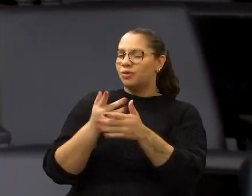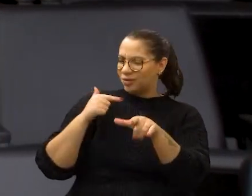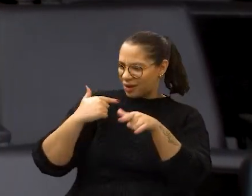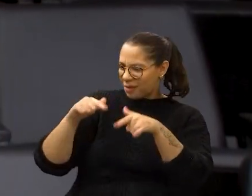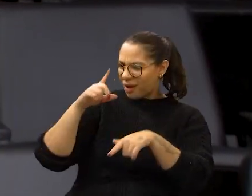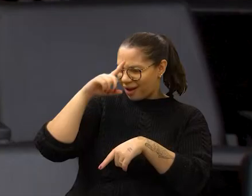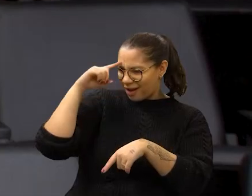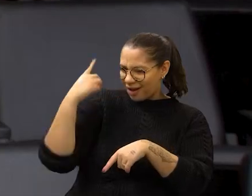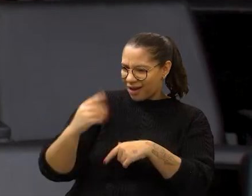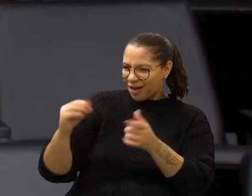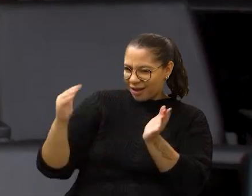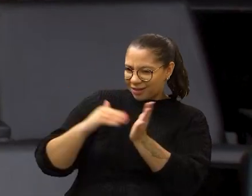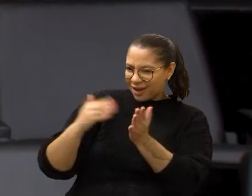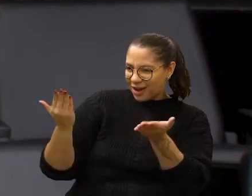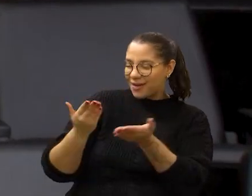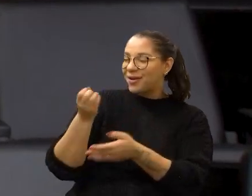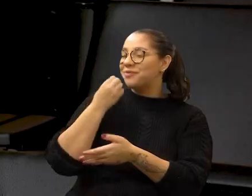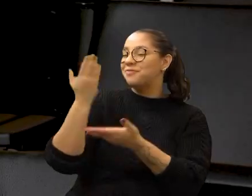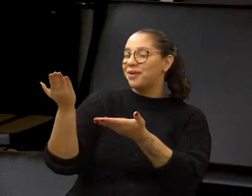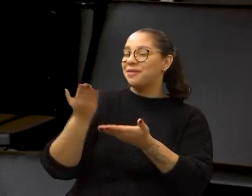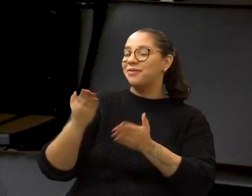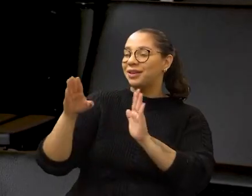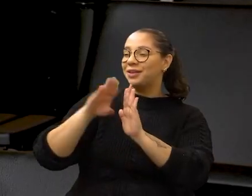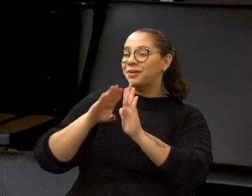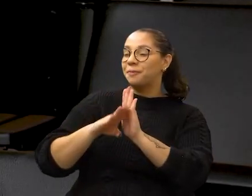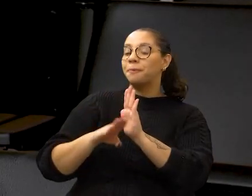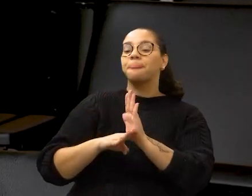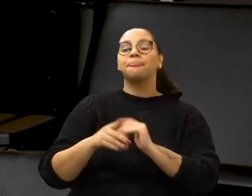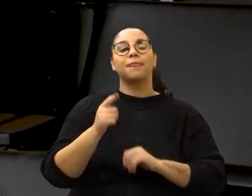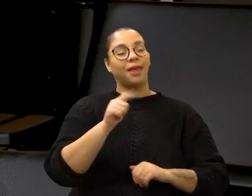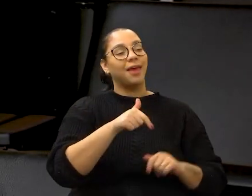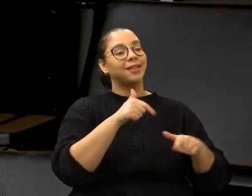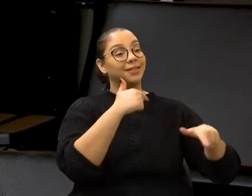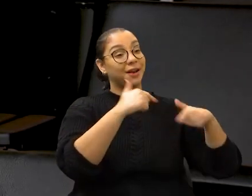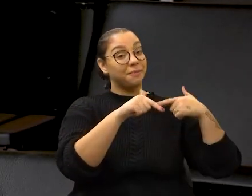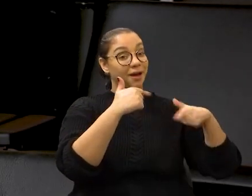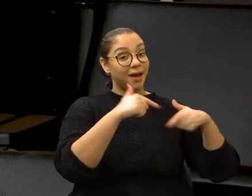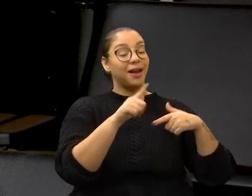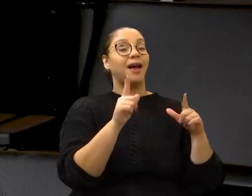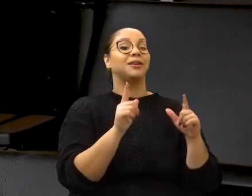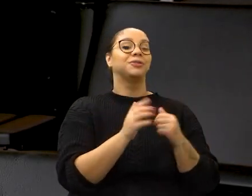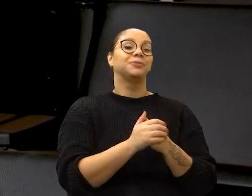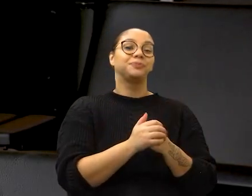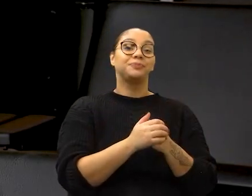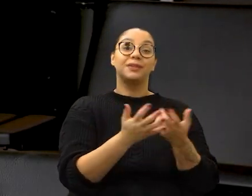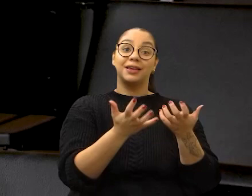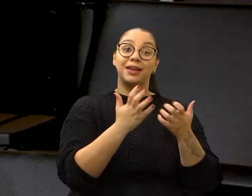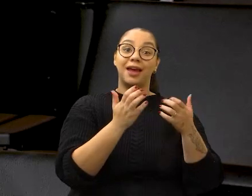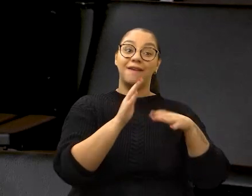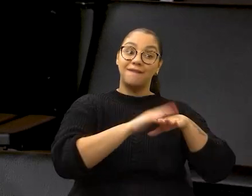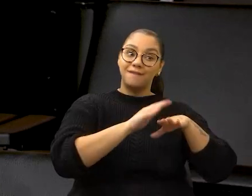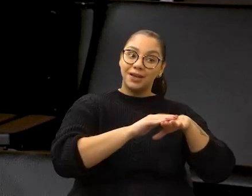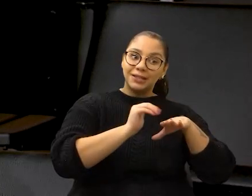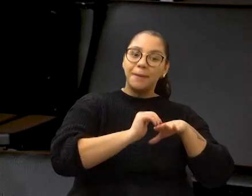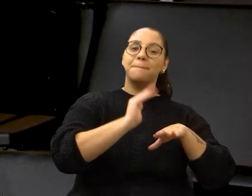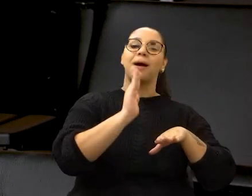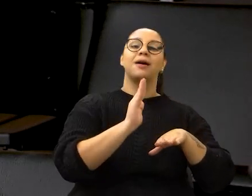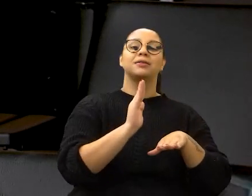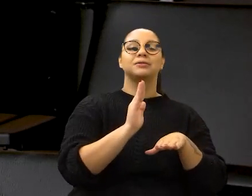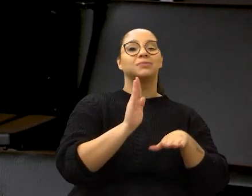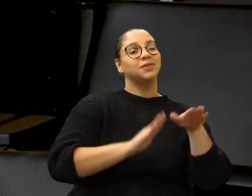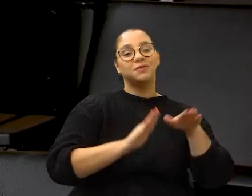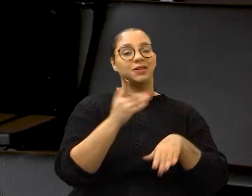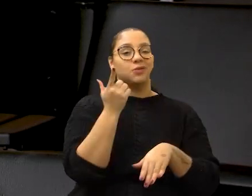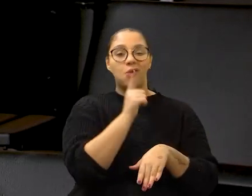agora, vereadora. Seja bem-vinda ao Em Pauta. Sim, é um trabalho árduo, né? A gente quer até fazer mais, mas nem sempre a